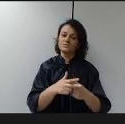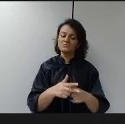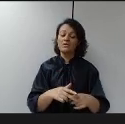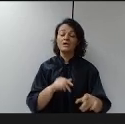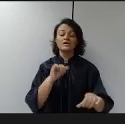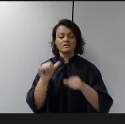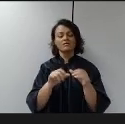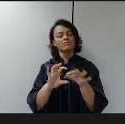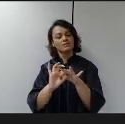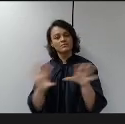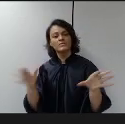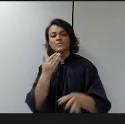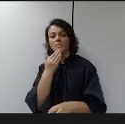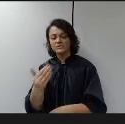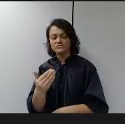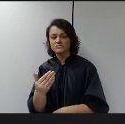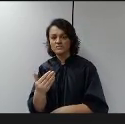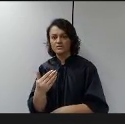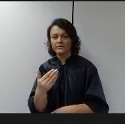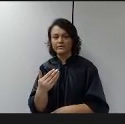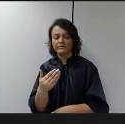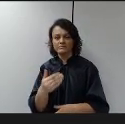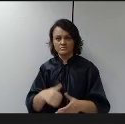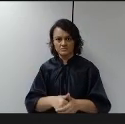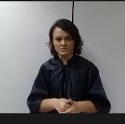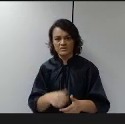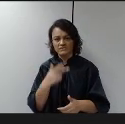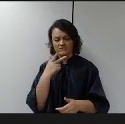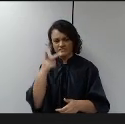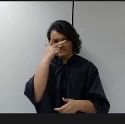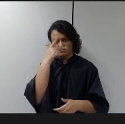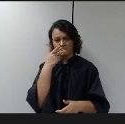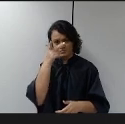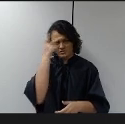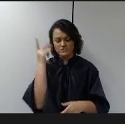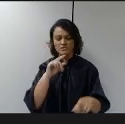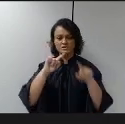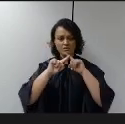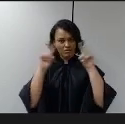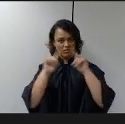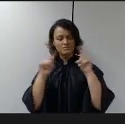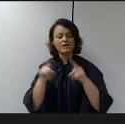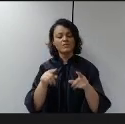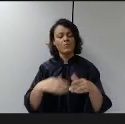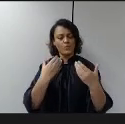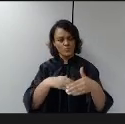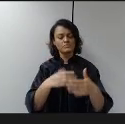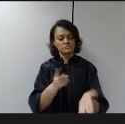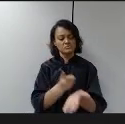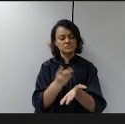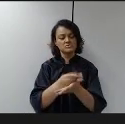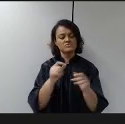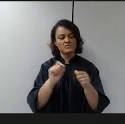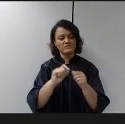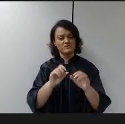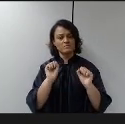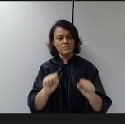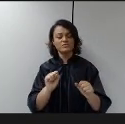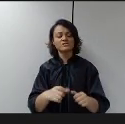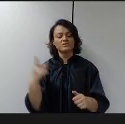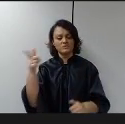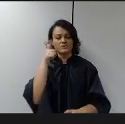que os impetrantes prosseguissem no concurso com a consequente nomeação e posse, caso